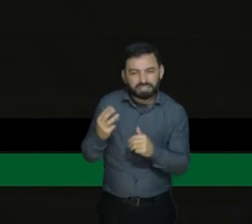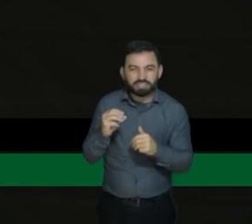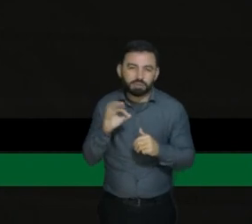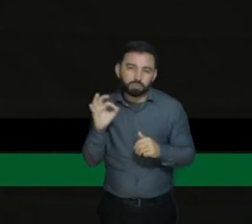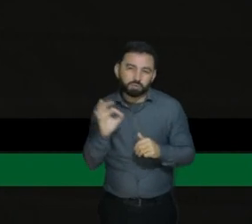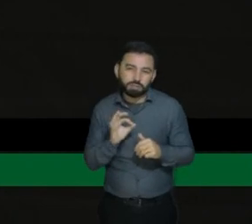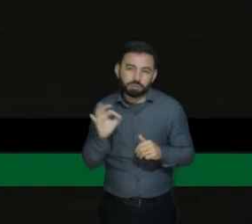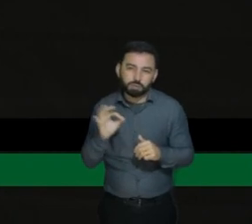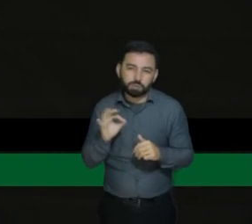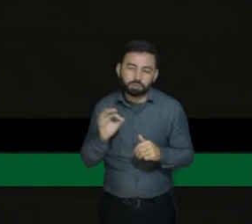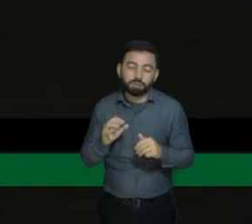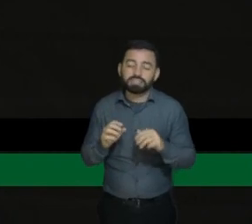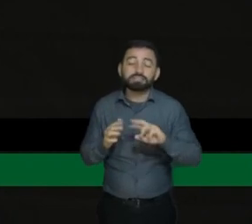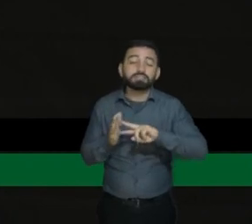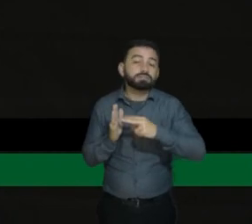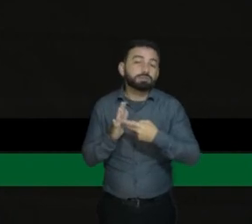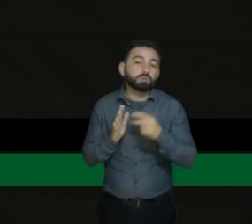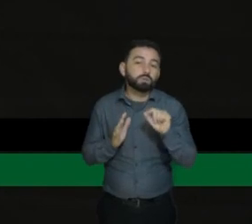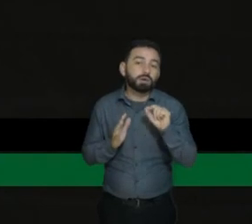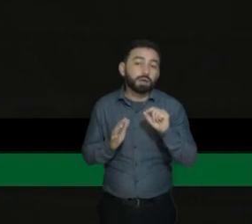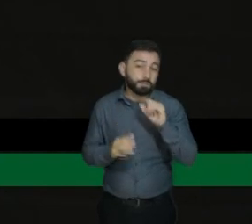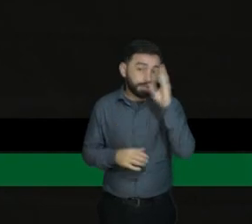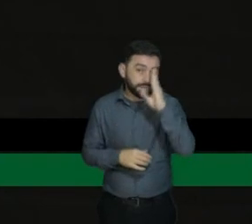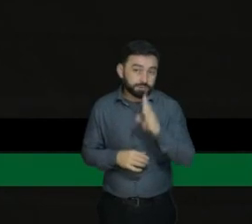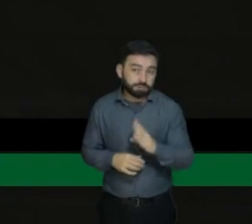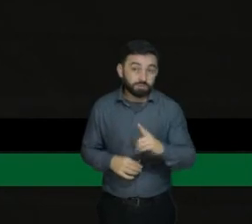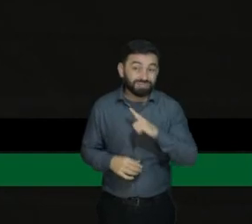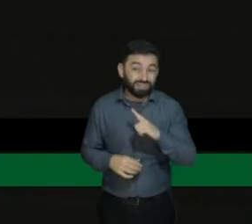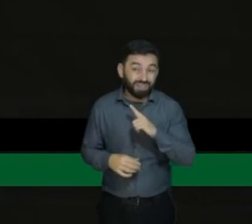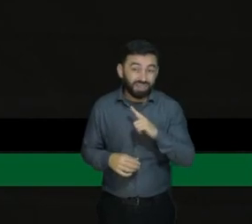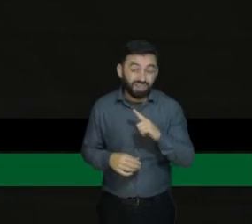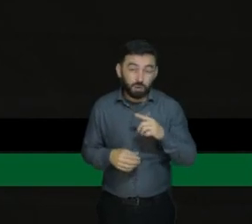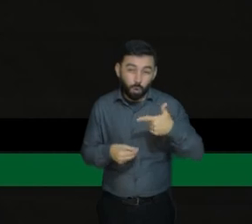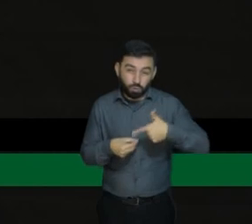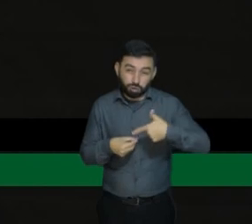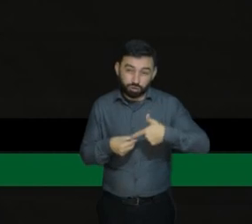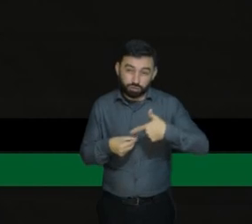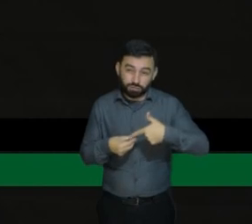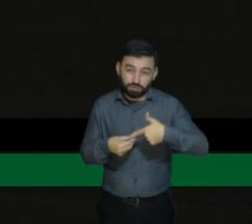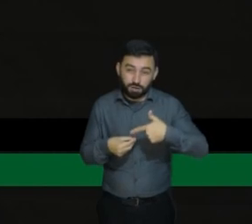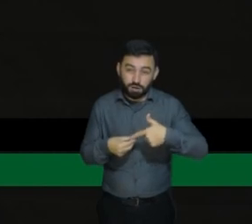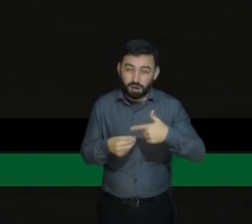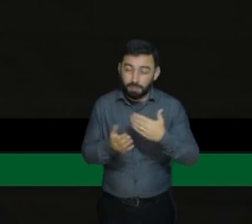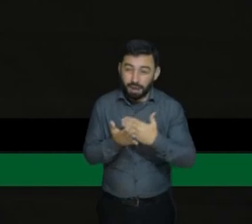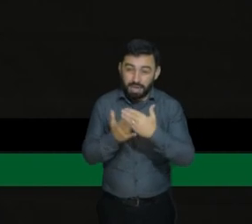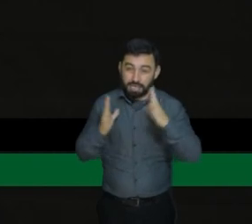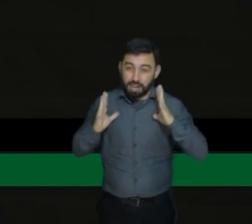30%. Isso significa que o Brasil tem um combustível muito mais